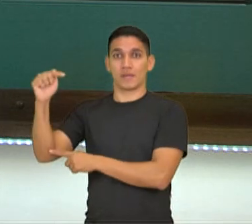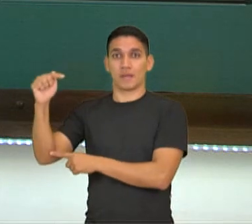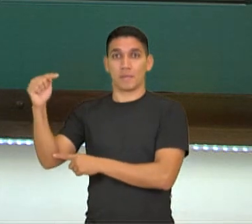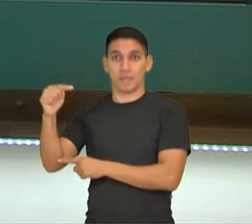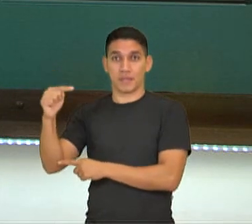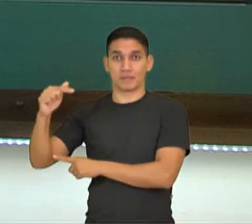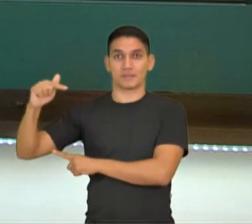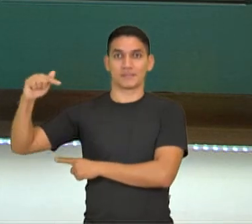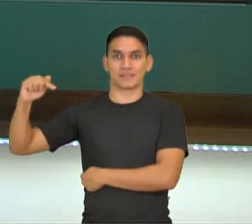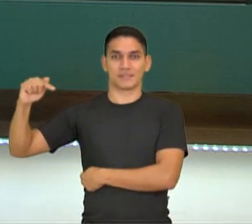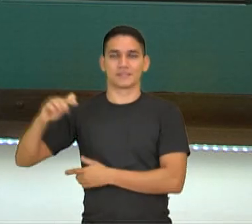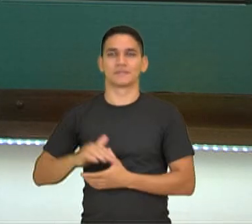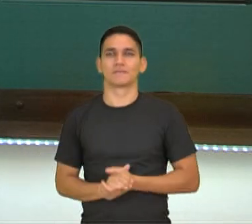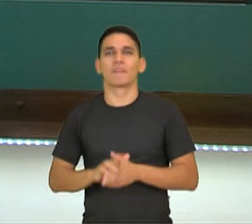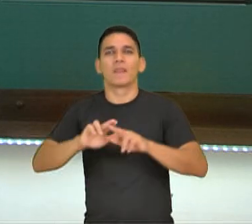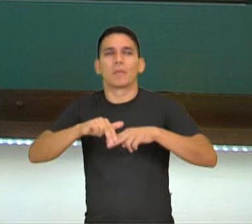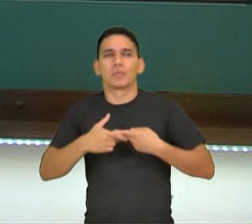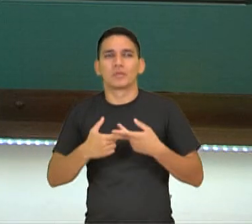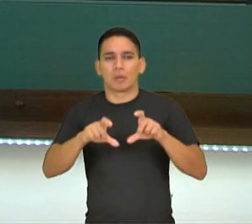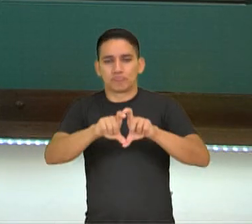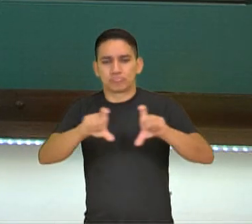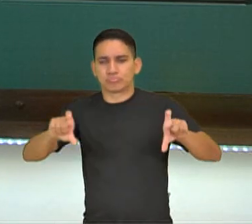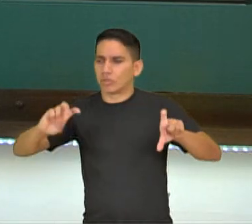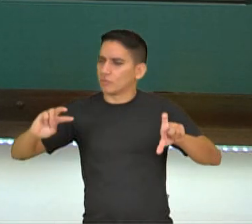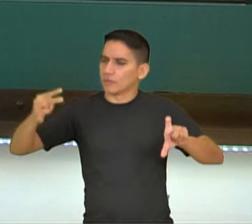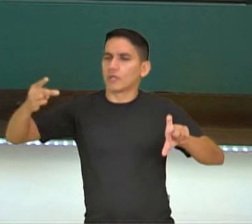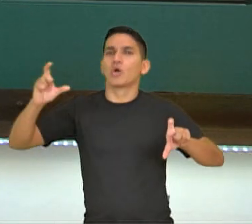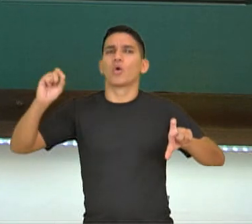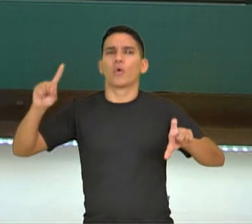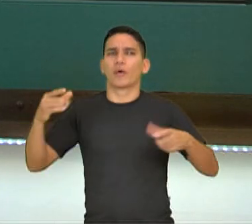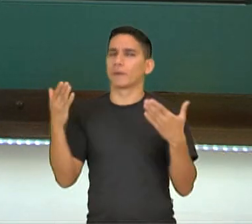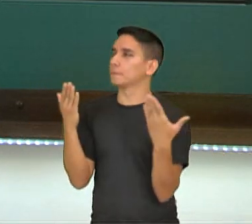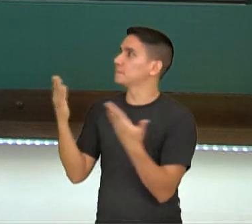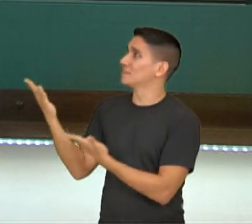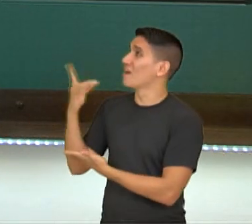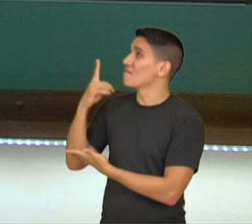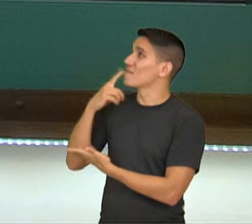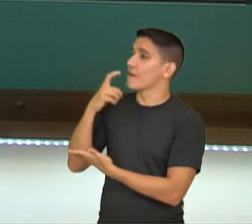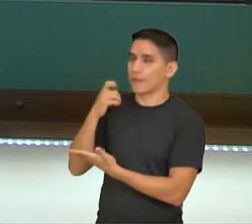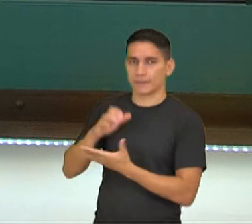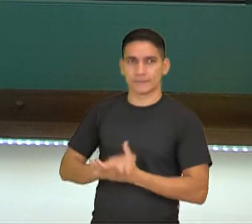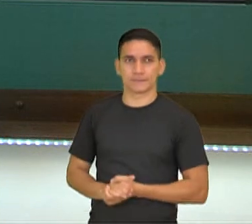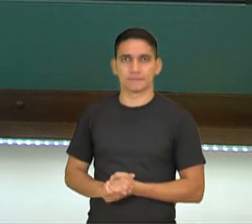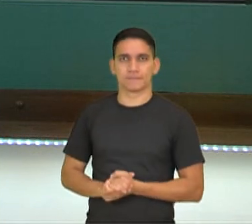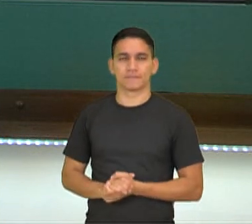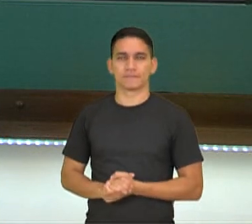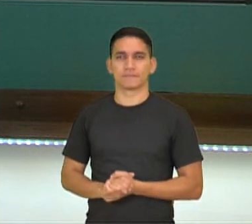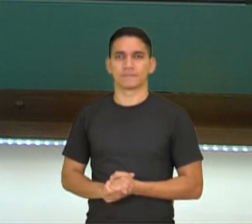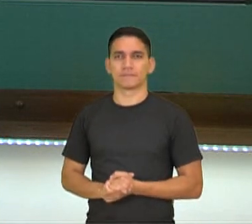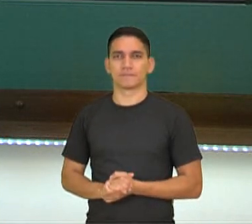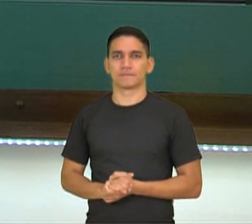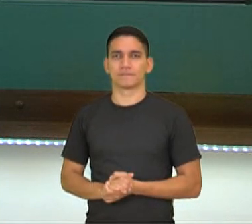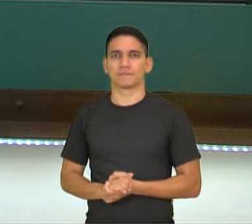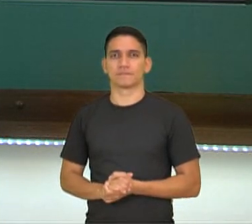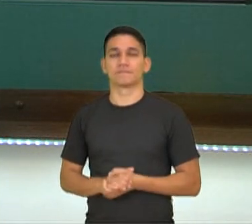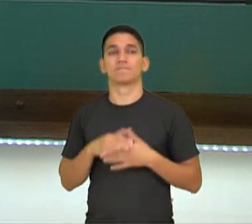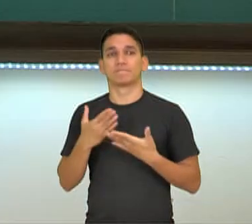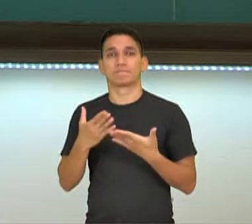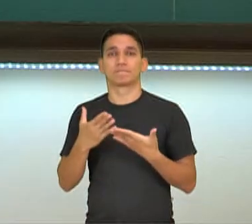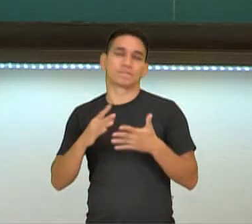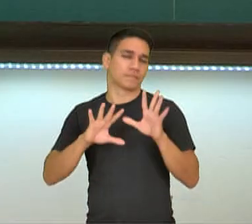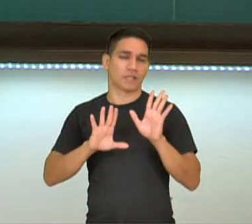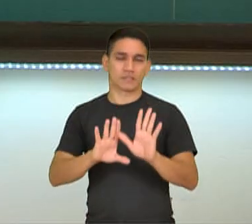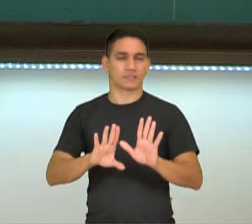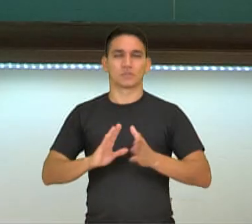então, colocando em notação científica, 3,4 vezes 10 elevado a menos 8 coulombs, ok? Bom, gente, é